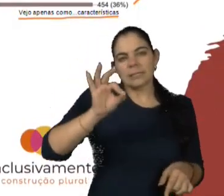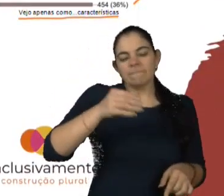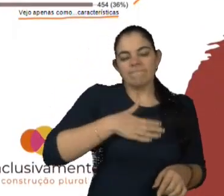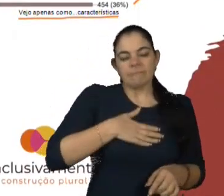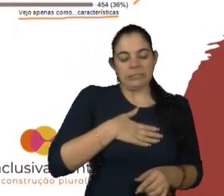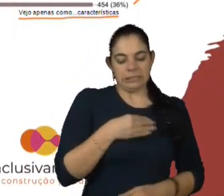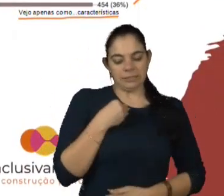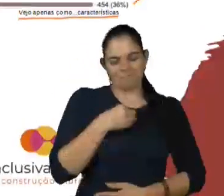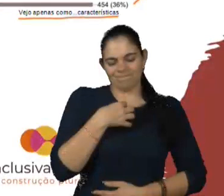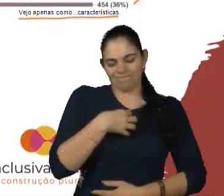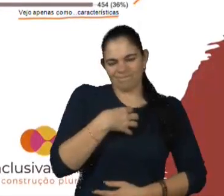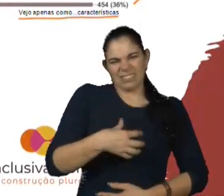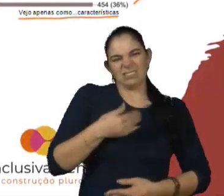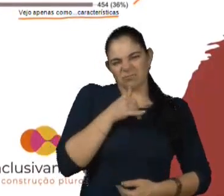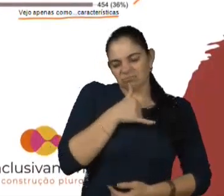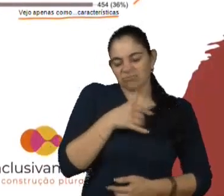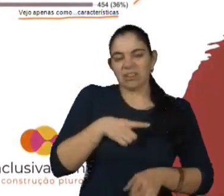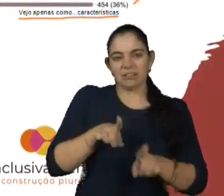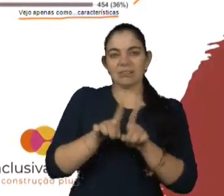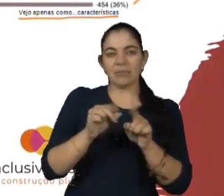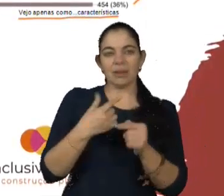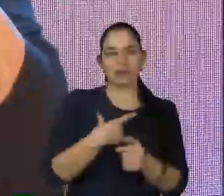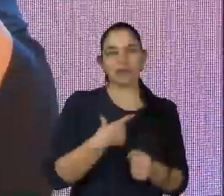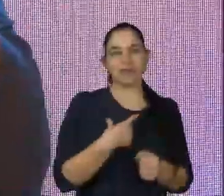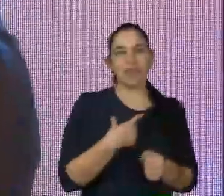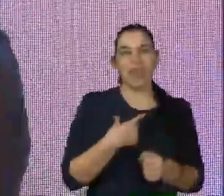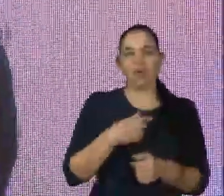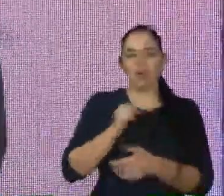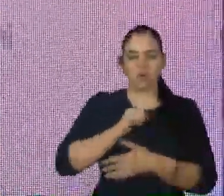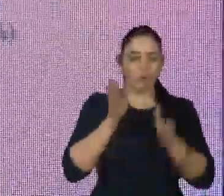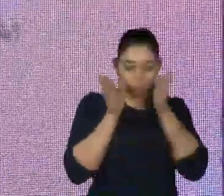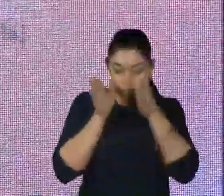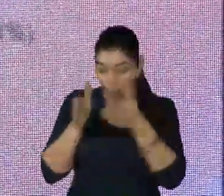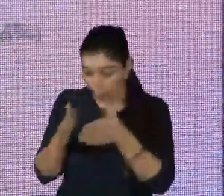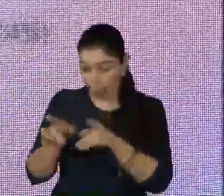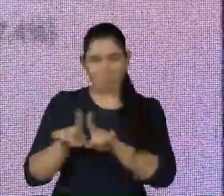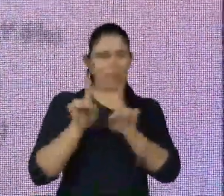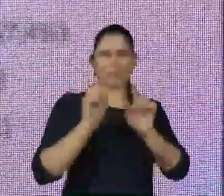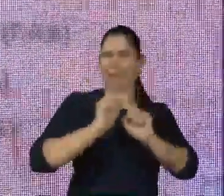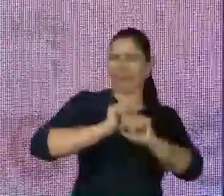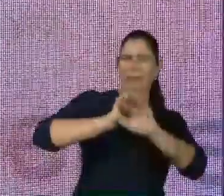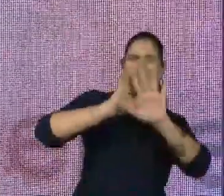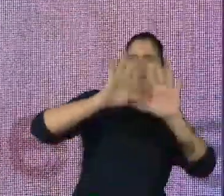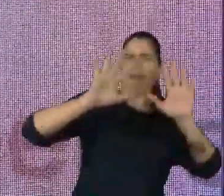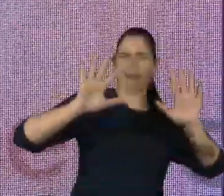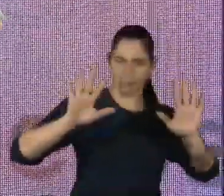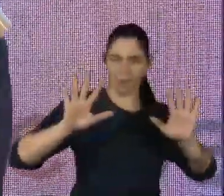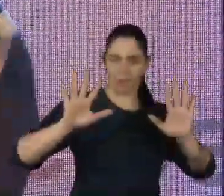frustração, 3% diagnóstico ainda é o foco da família. Mas ficou bem claro aqui para a